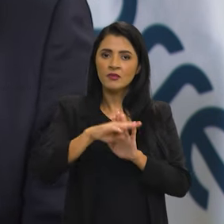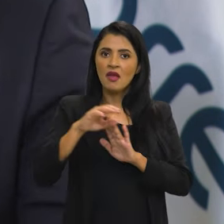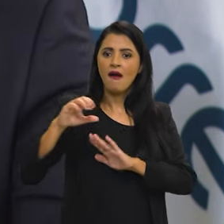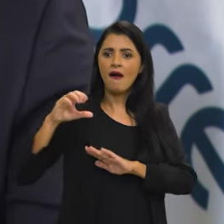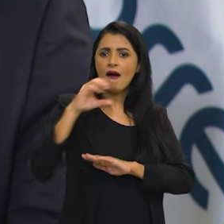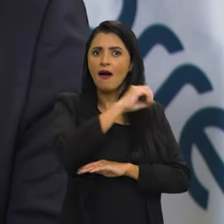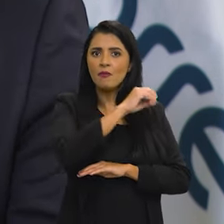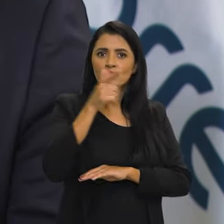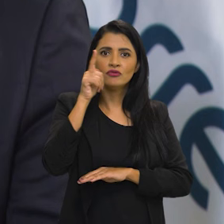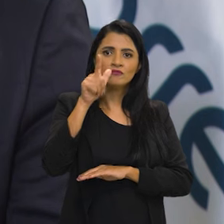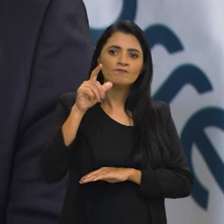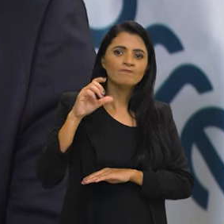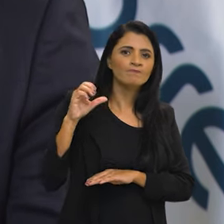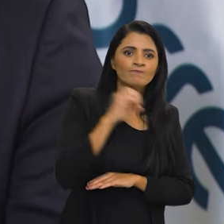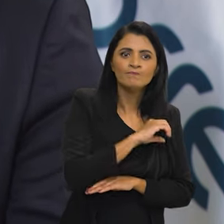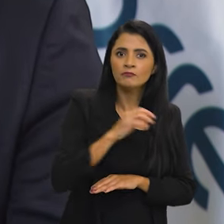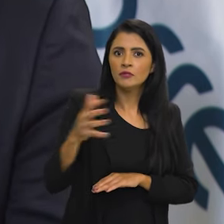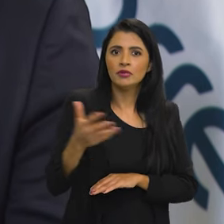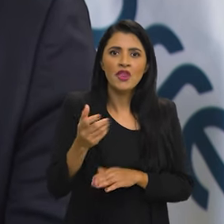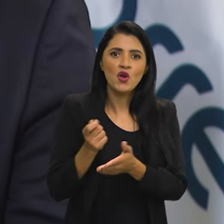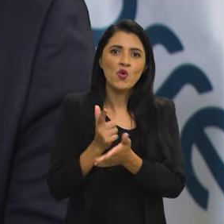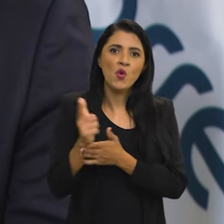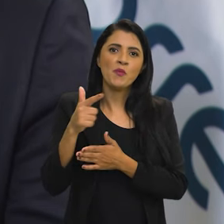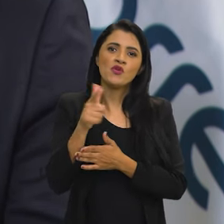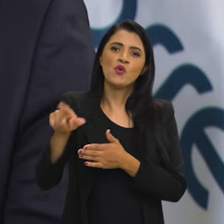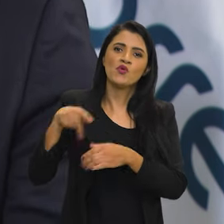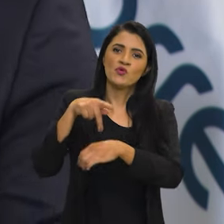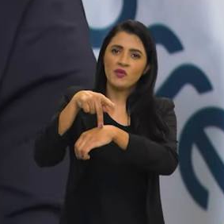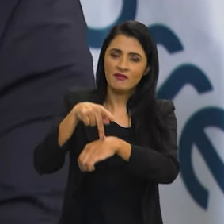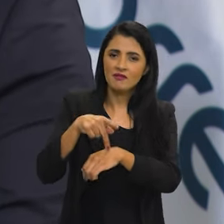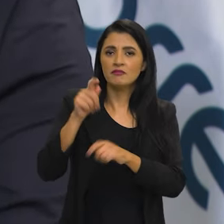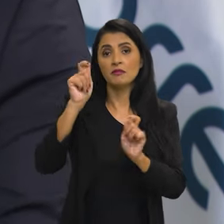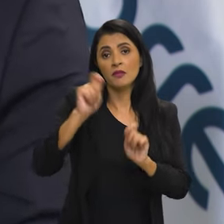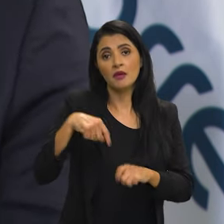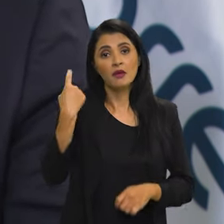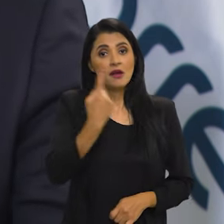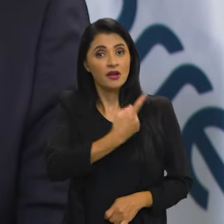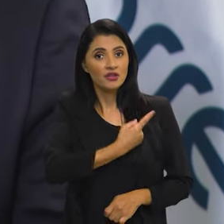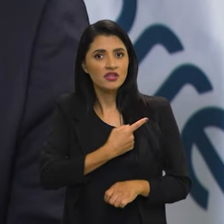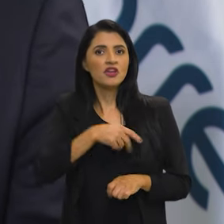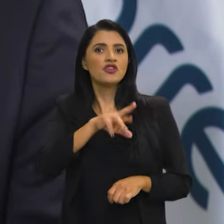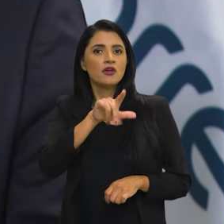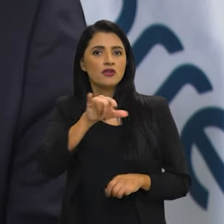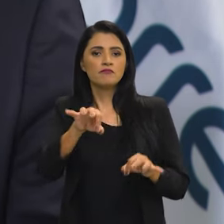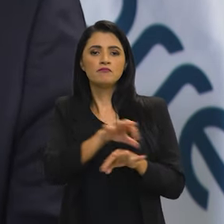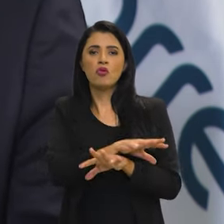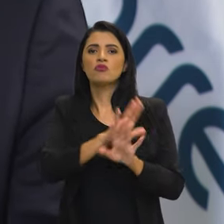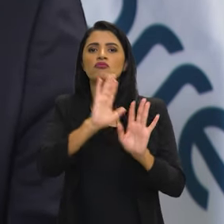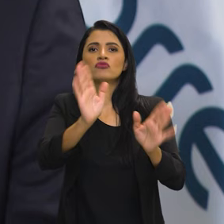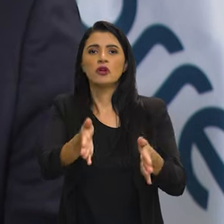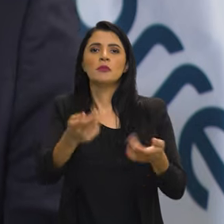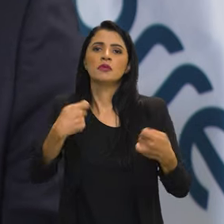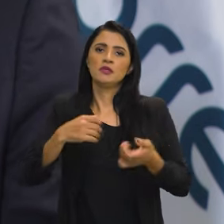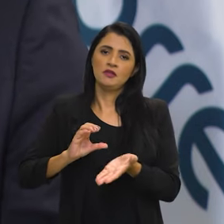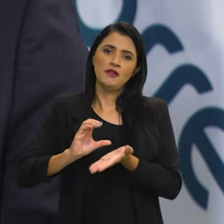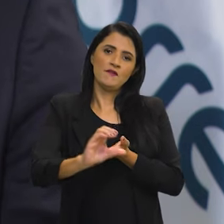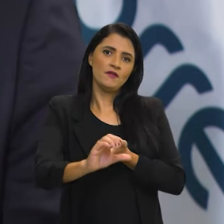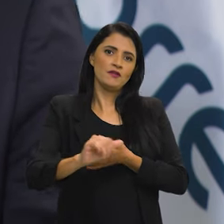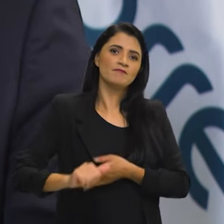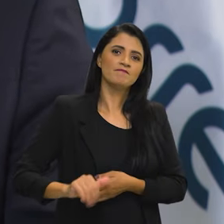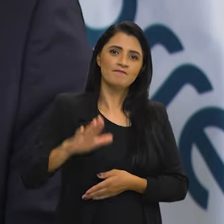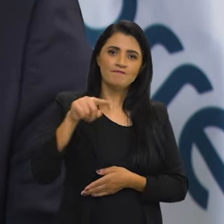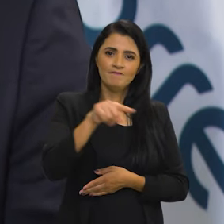vai trazer uma grande agilidade também nessas compras internacionais. E, para isso, a gente vai estar com a nossa rede preparada. Então, precisamos